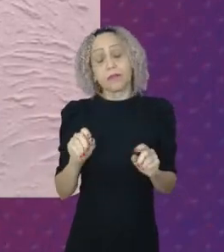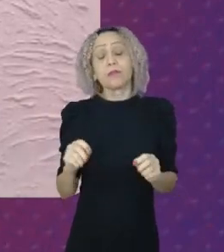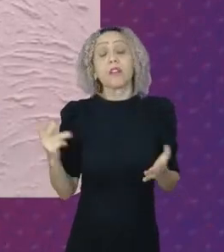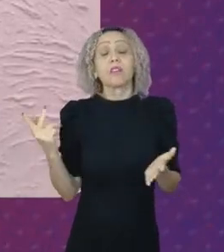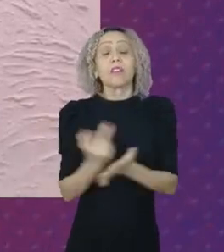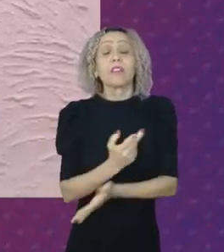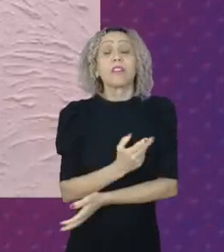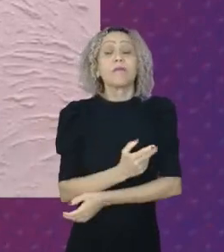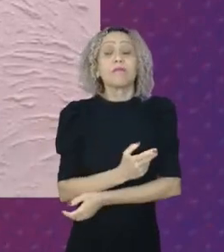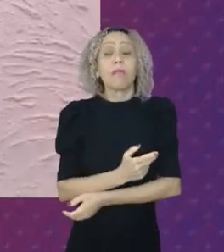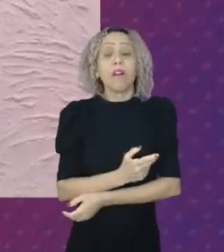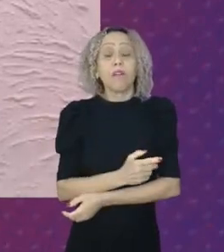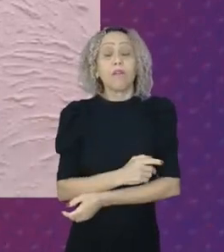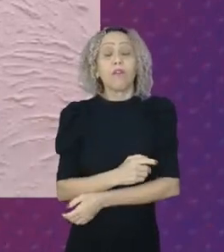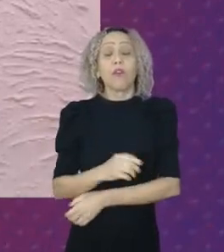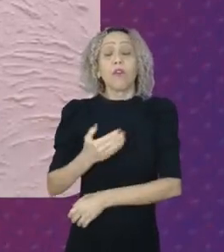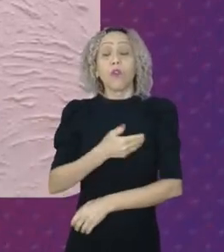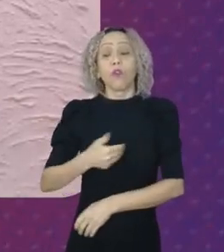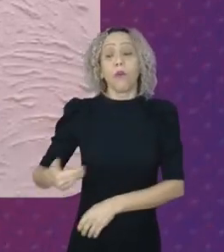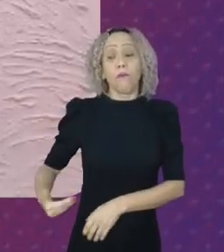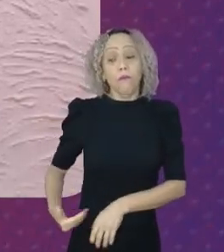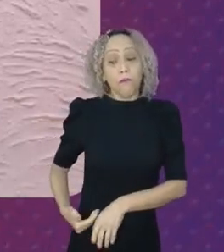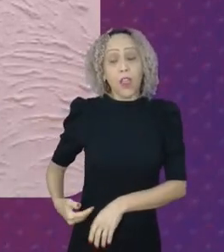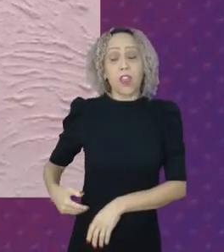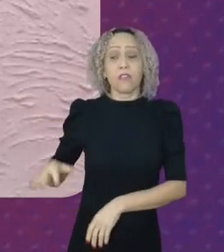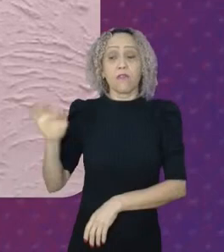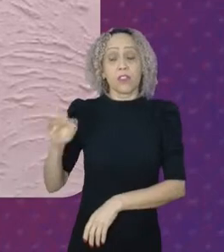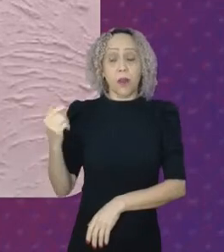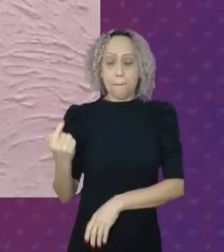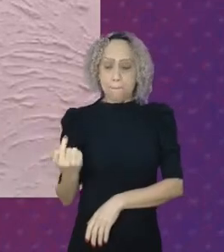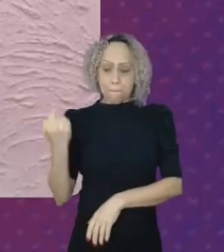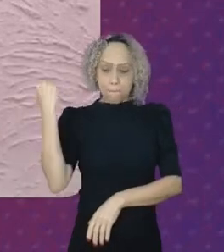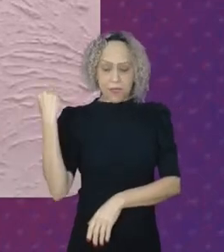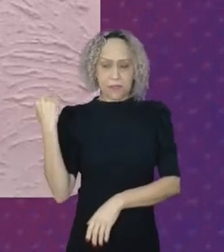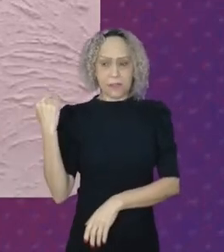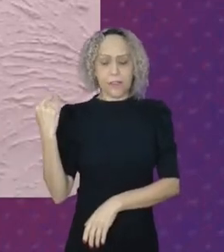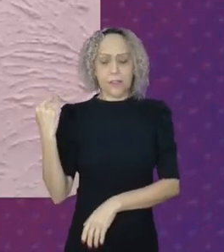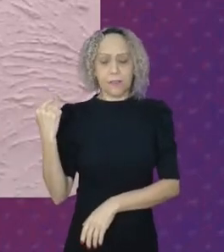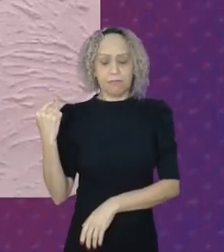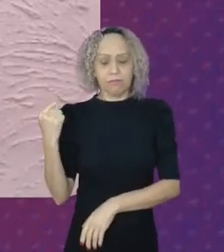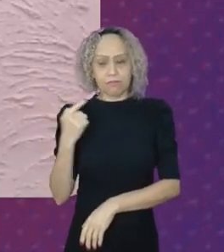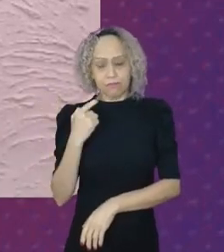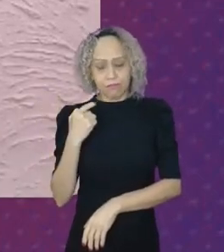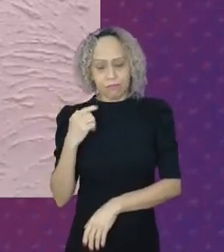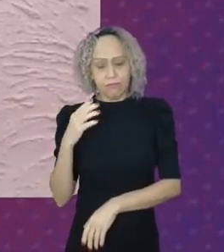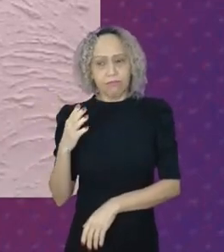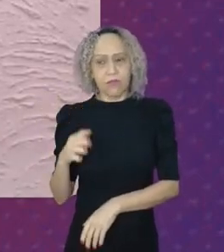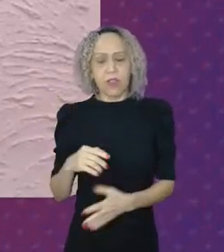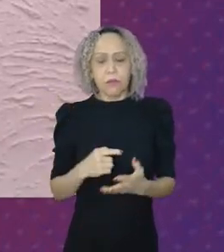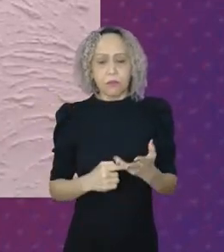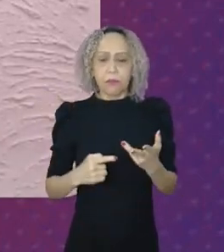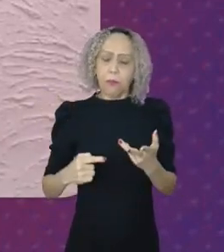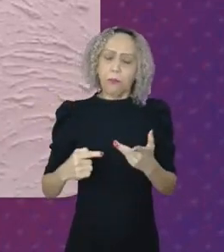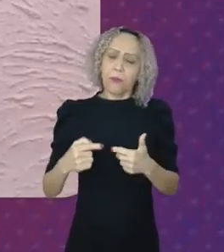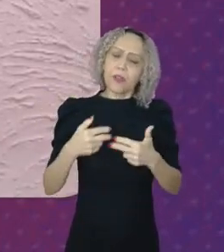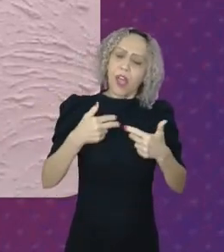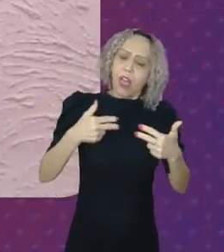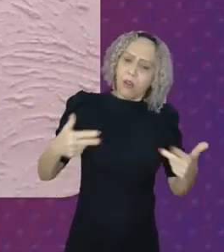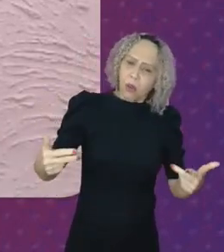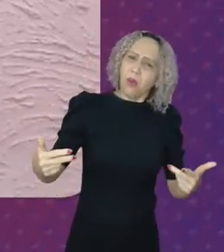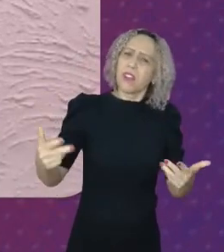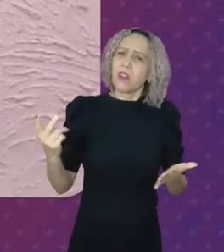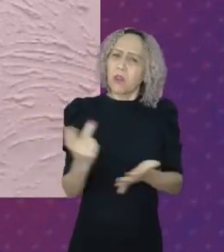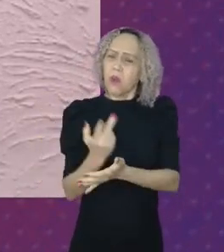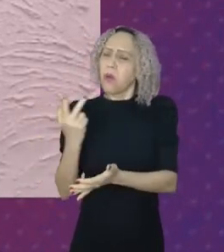que passou, o governo passado, que passou. Então, foi muitas coisas que